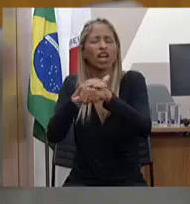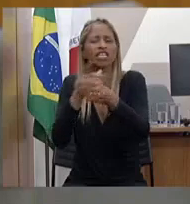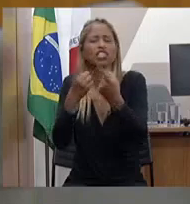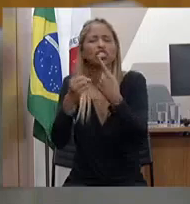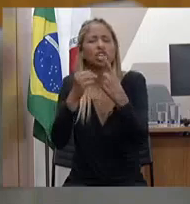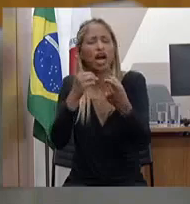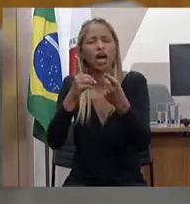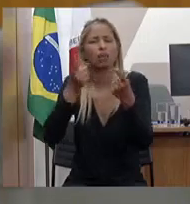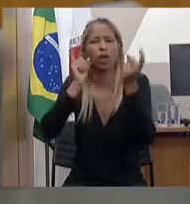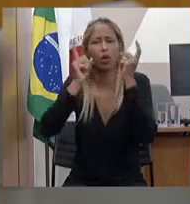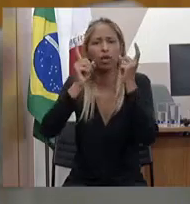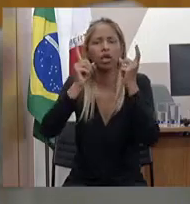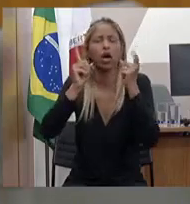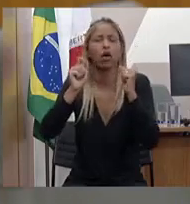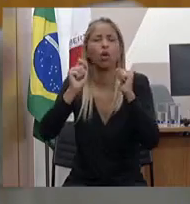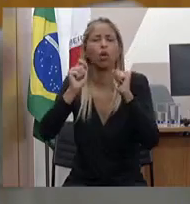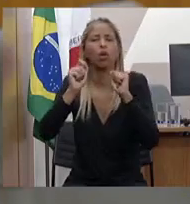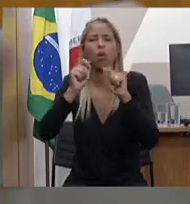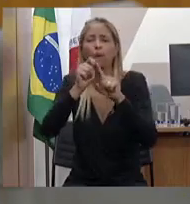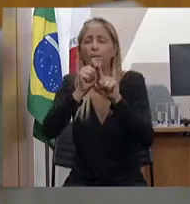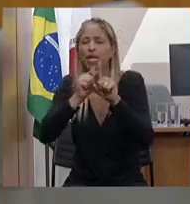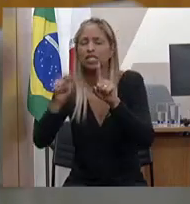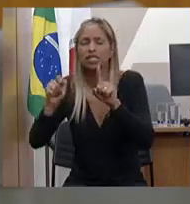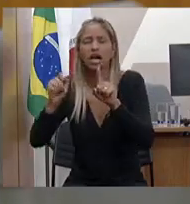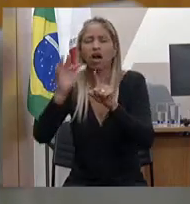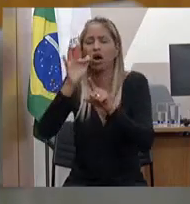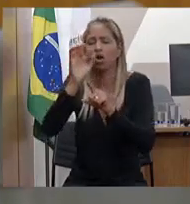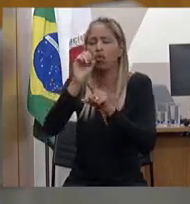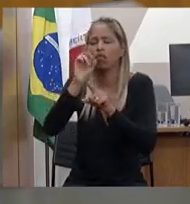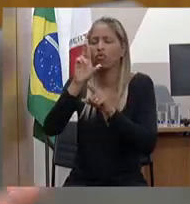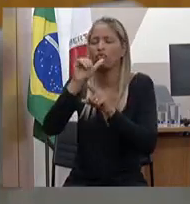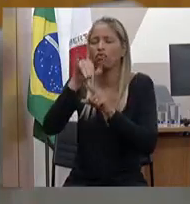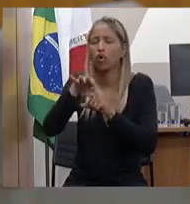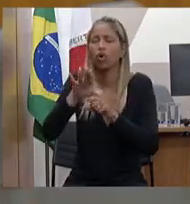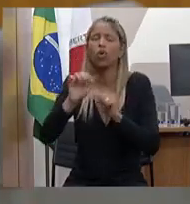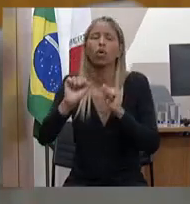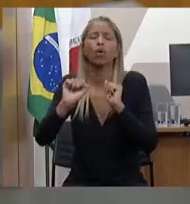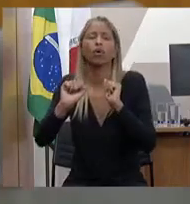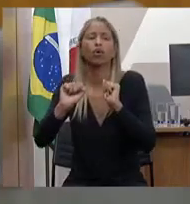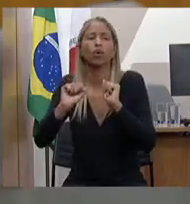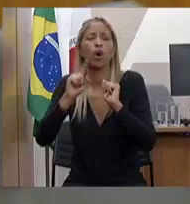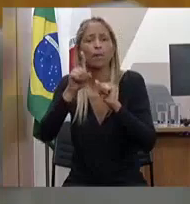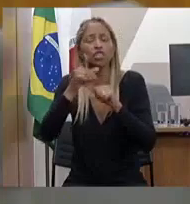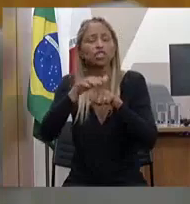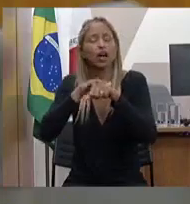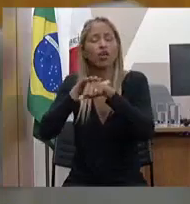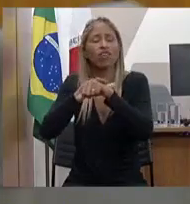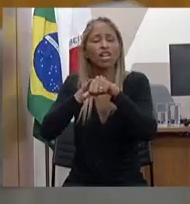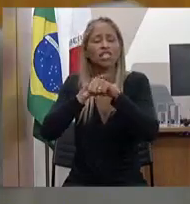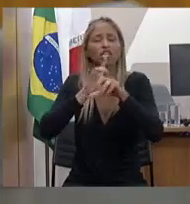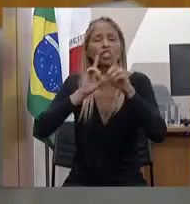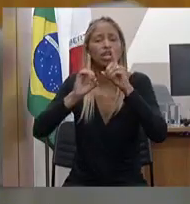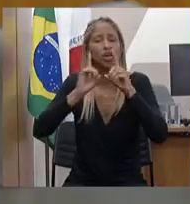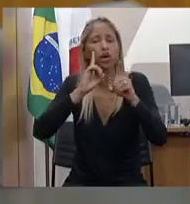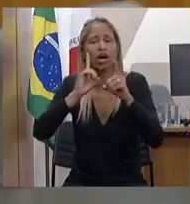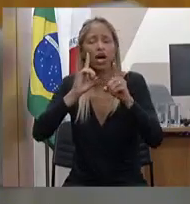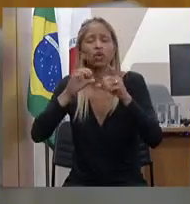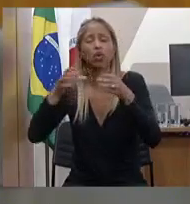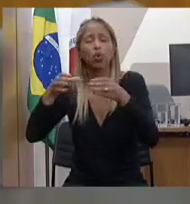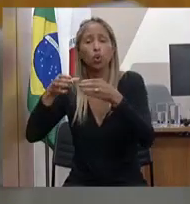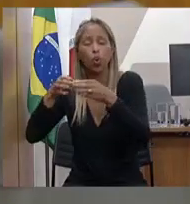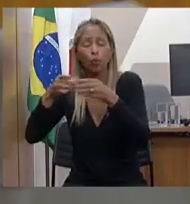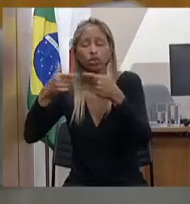sangue uma reunião mensal um fórum não sei como poderia ser chamar para gente poder estar dialogando sempre com a comissão do trabalho